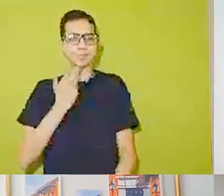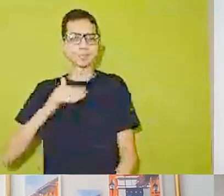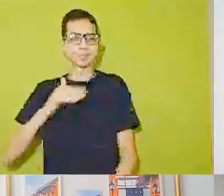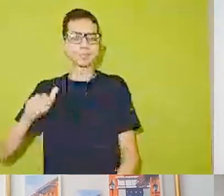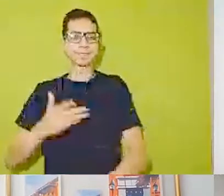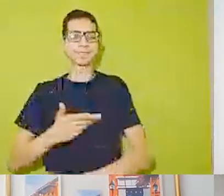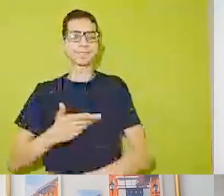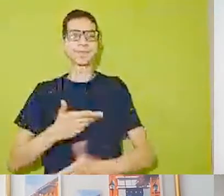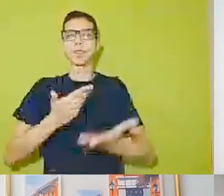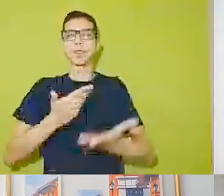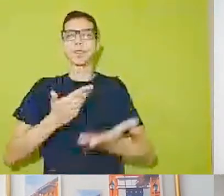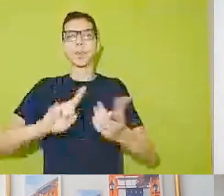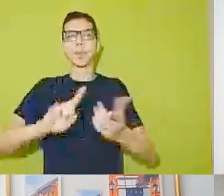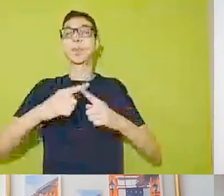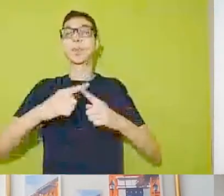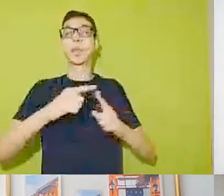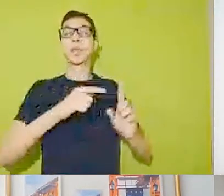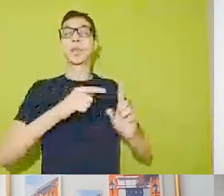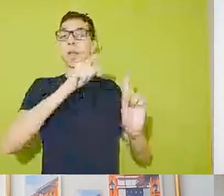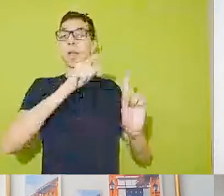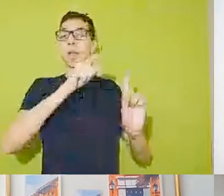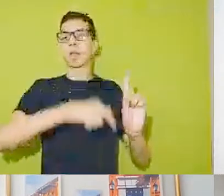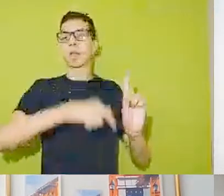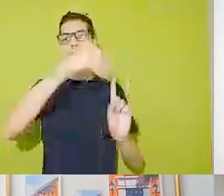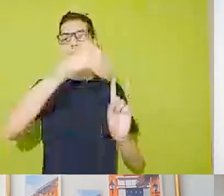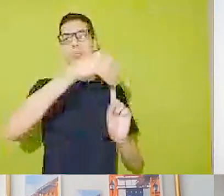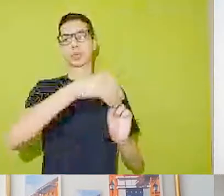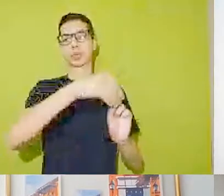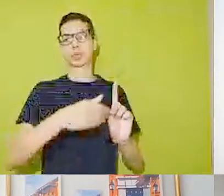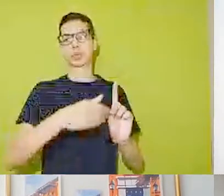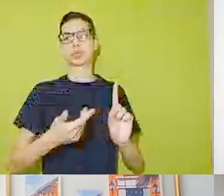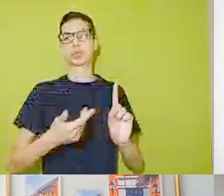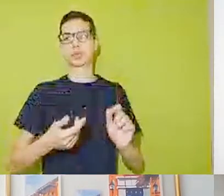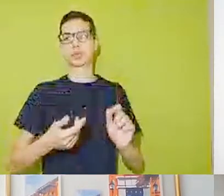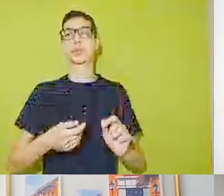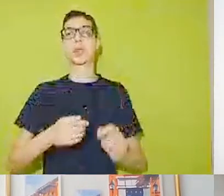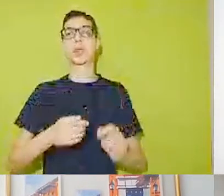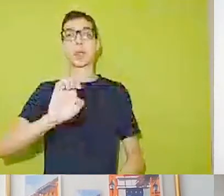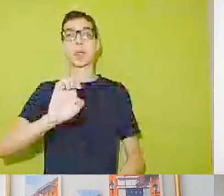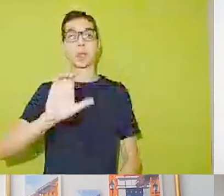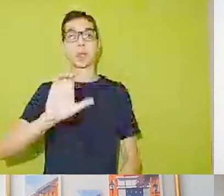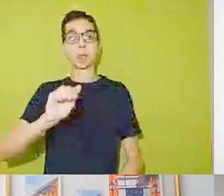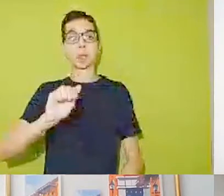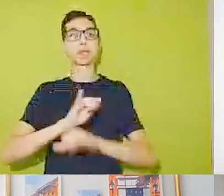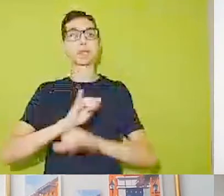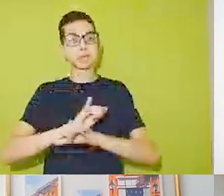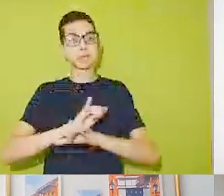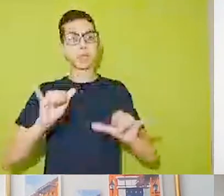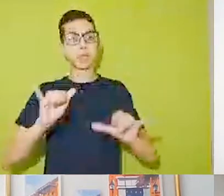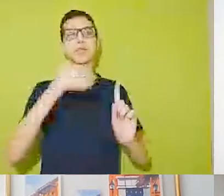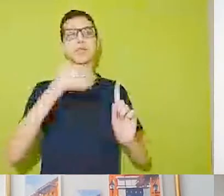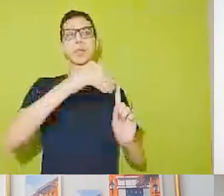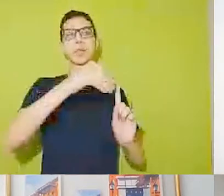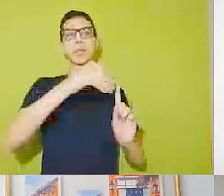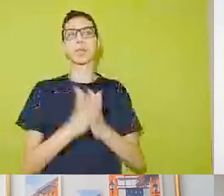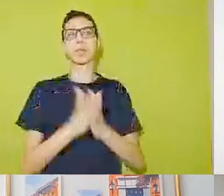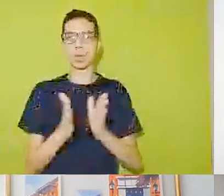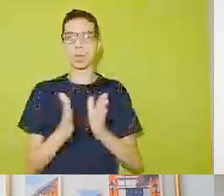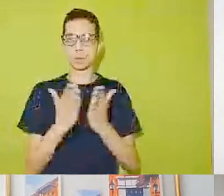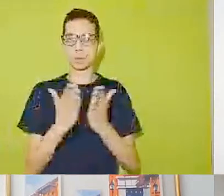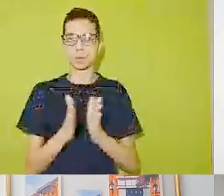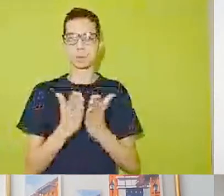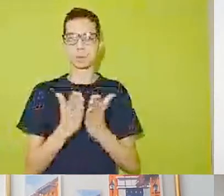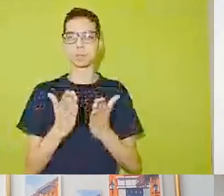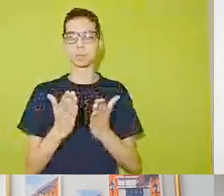uma vulnerabilidade, e como o próprio Estatuto da Criança e Adolescente determina, né, a vulnerabilidade, a pobreza não pode ser aí